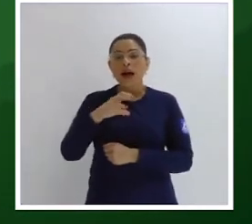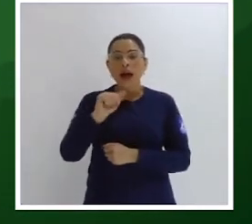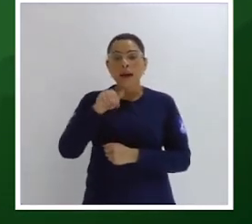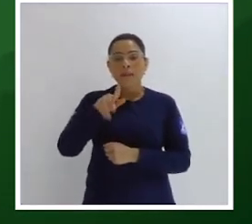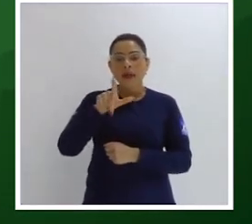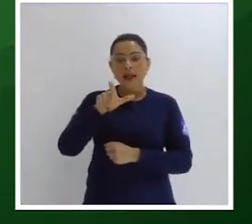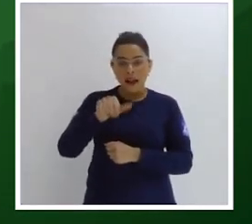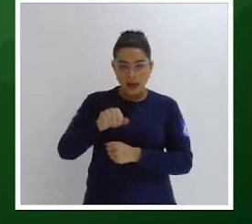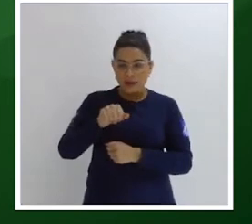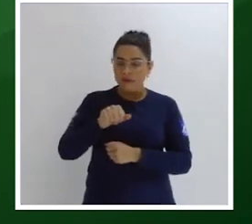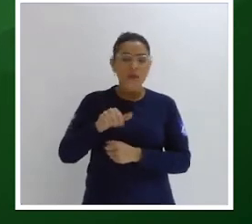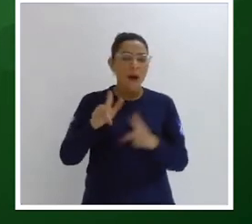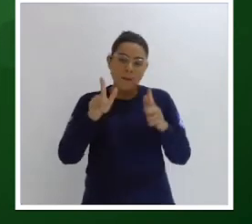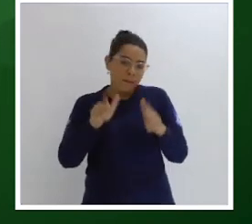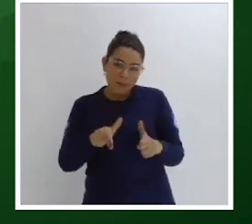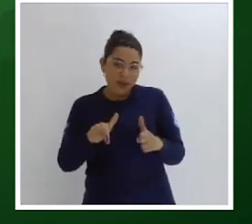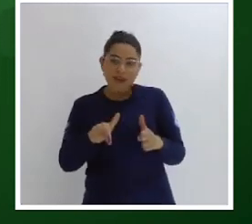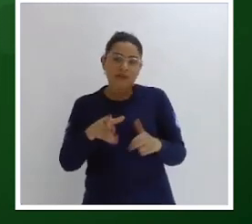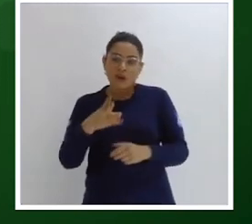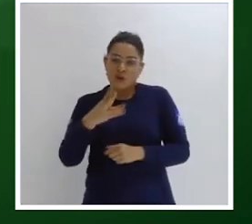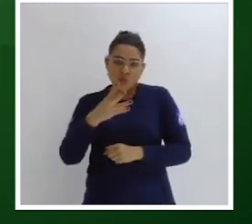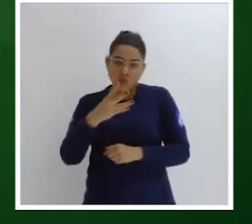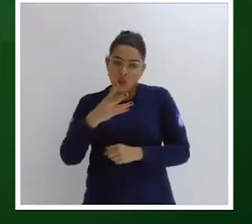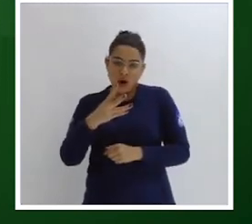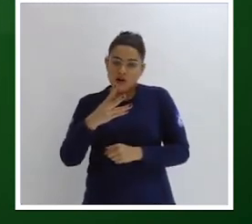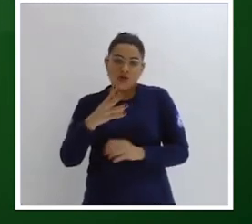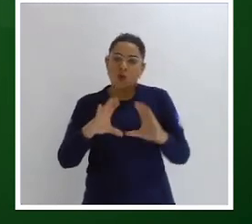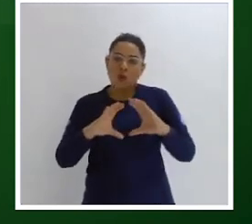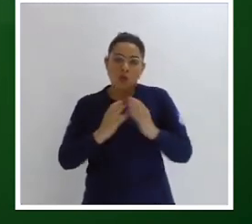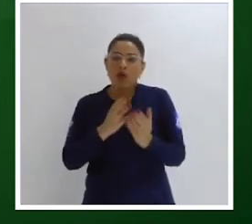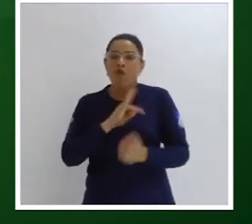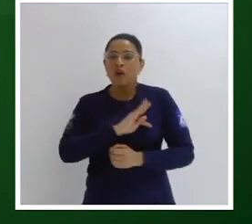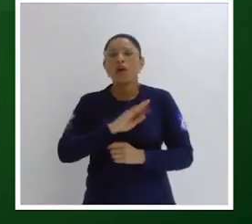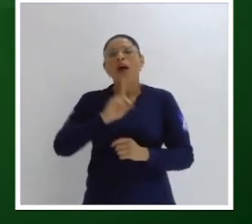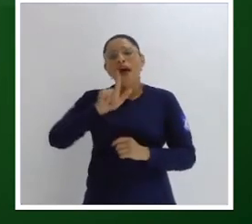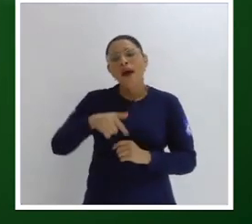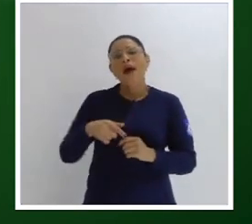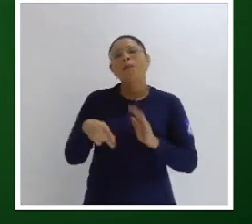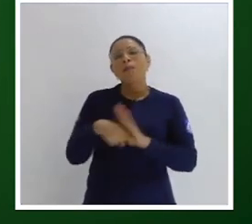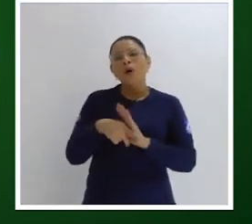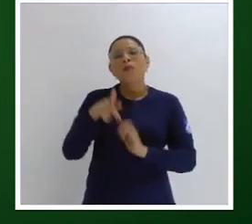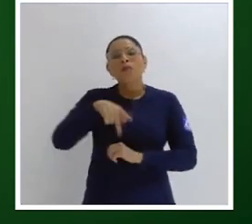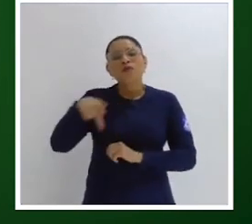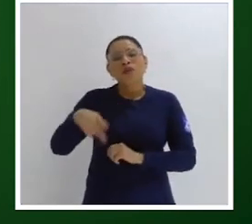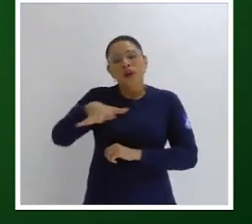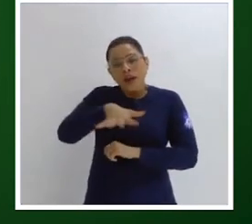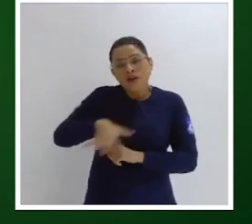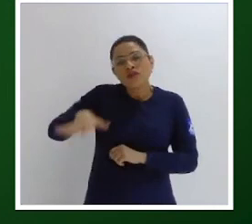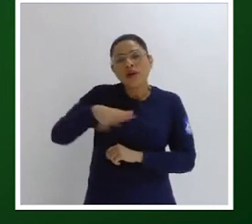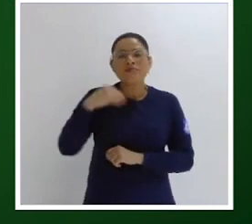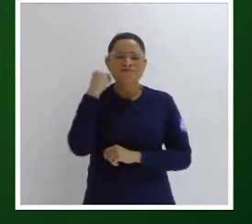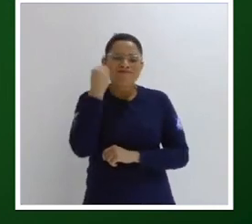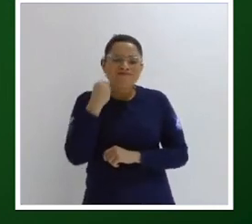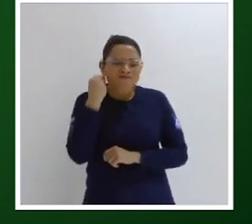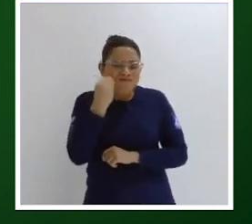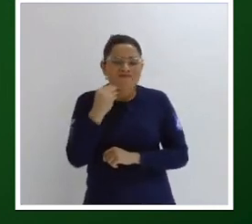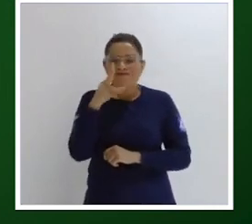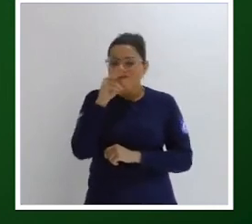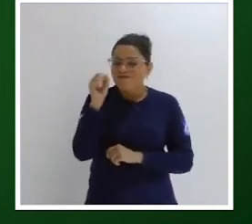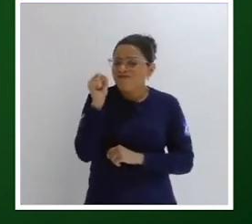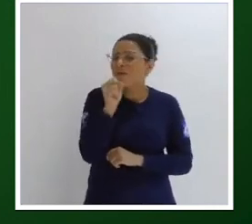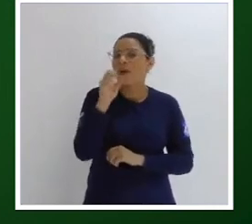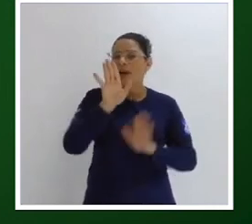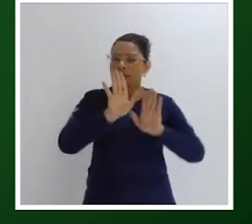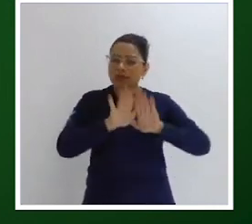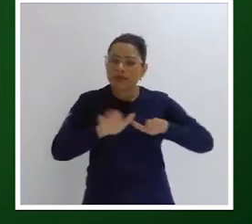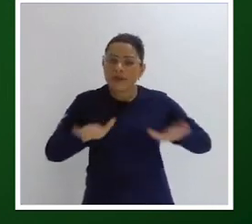não é a Camila que trabalhou no quarto fora uma professora da nossa região que já tinha uma grande experiência com